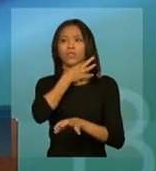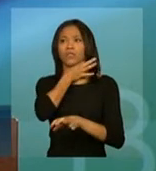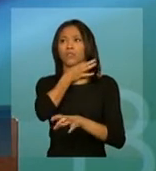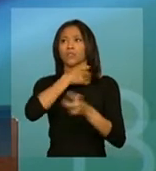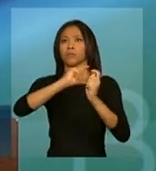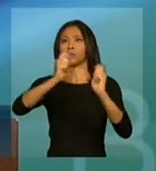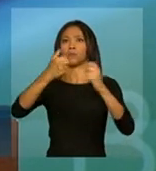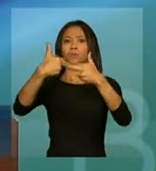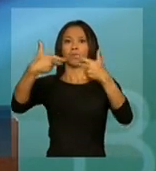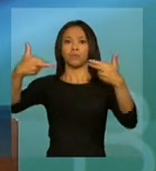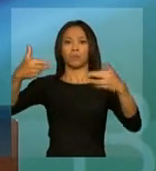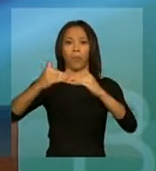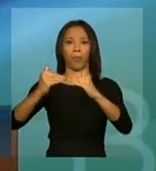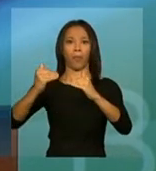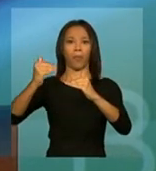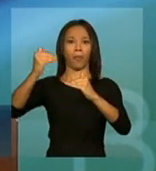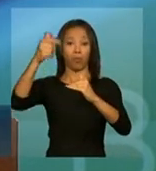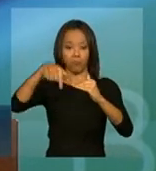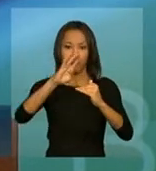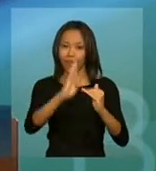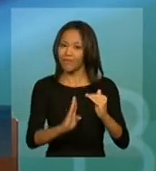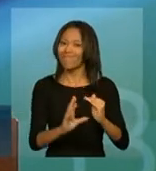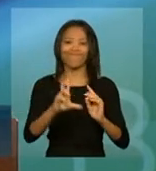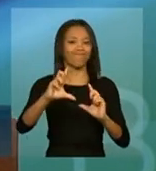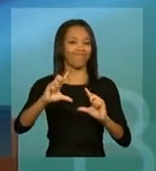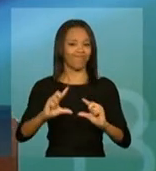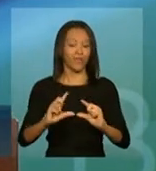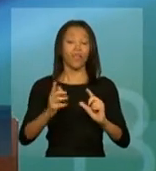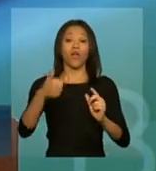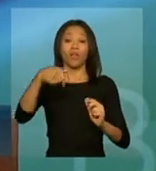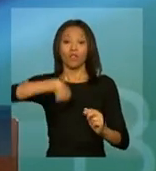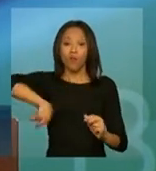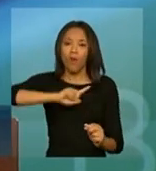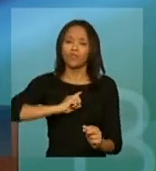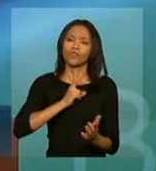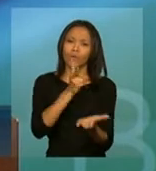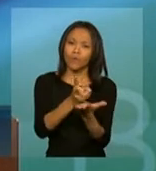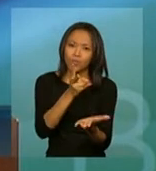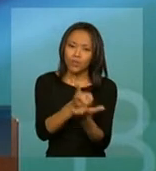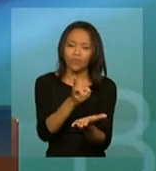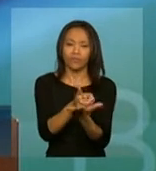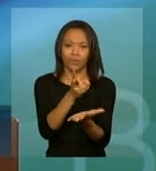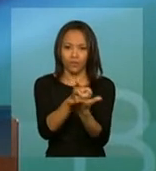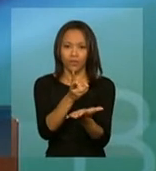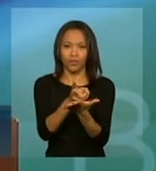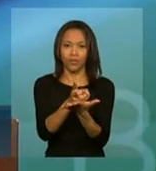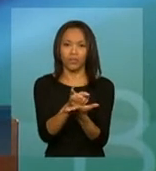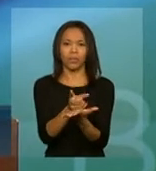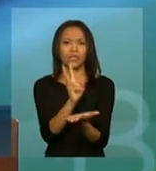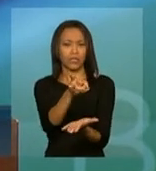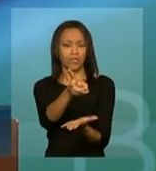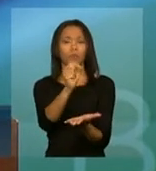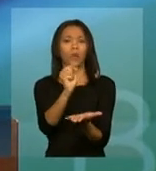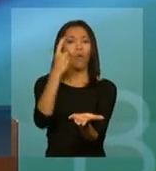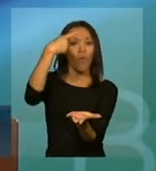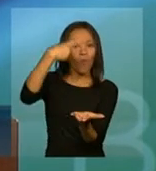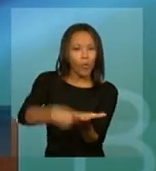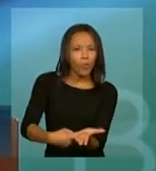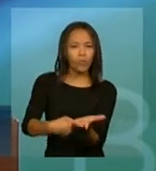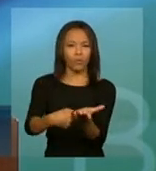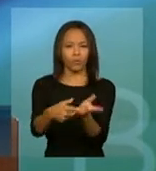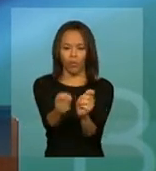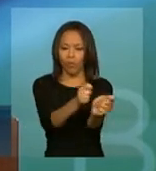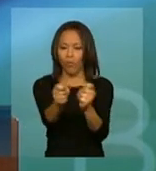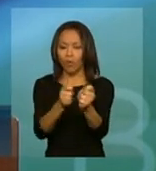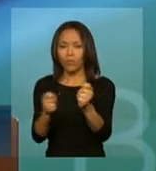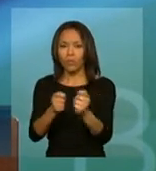e crescentes. Ao mesmo tempo, mantivemos nosso inegociável e irredutível compromisso com o controle da